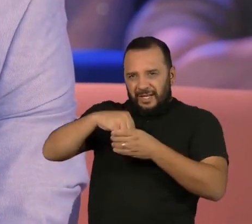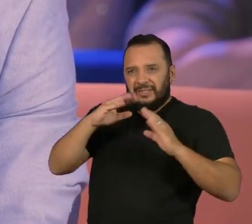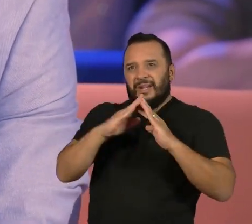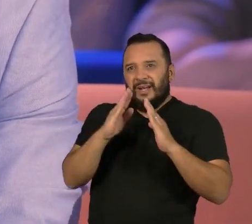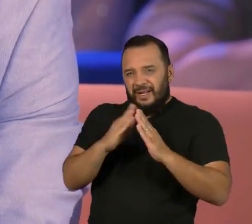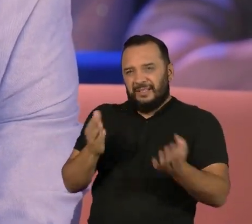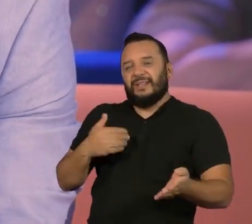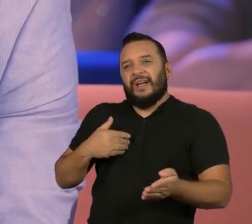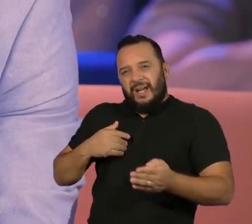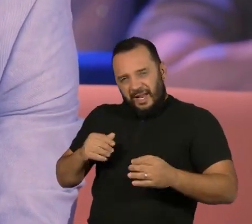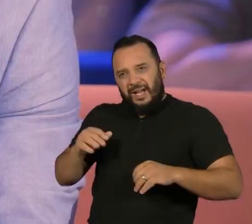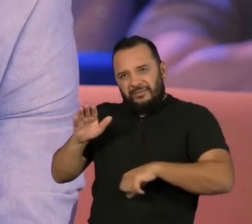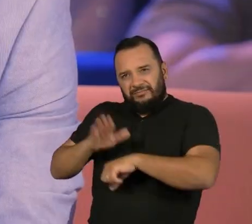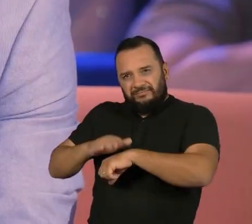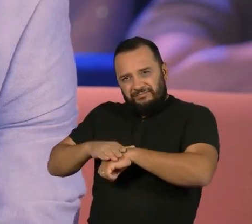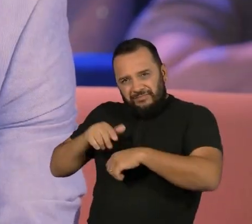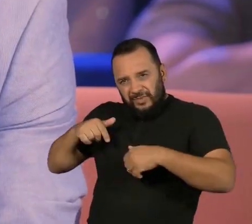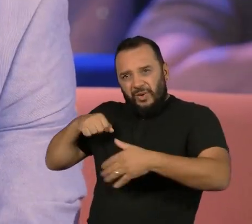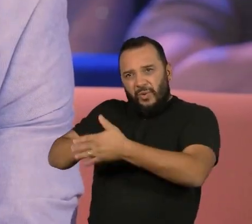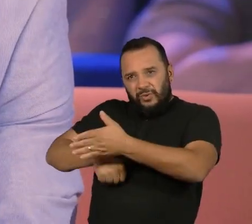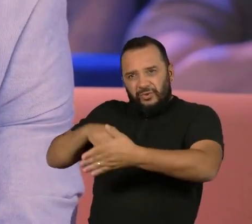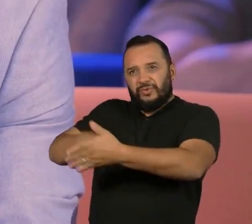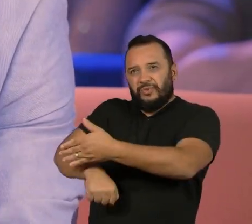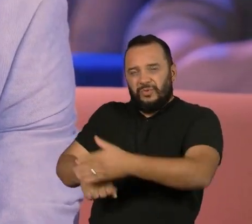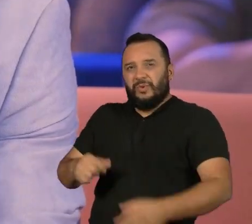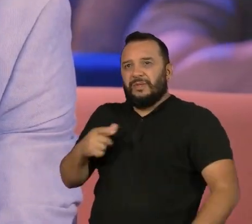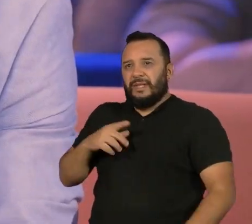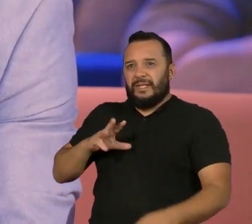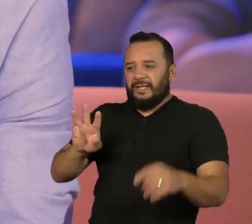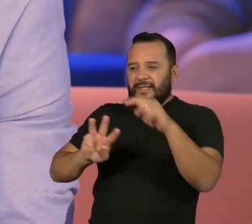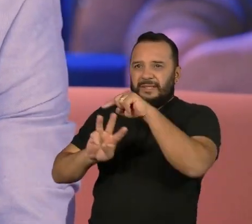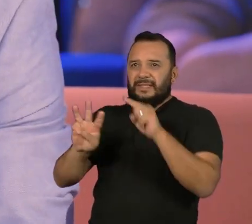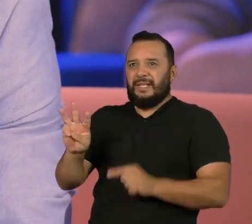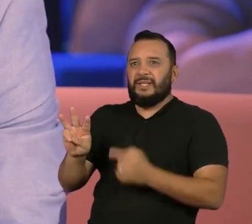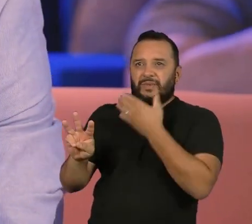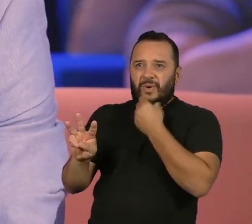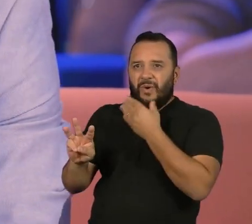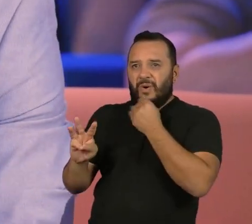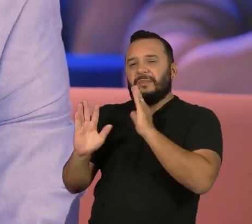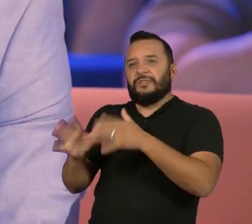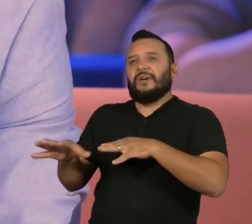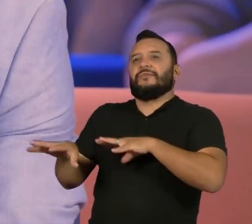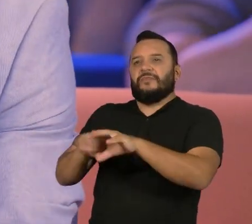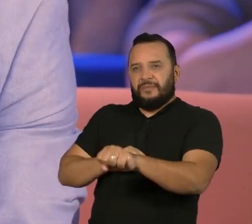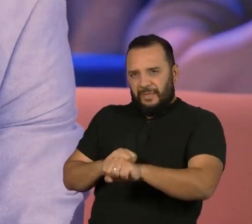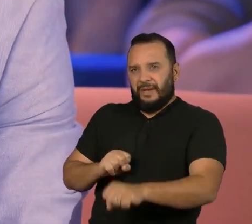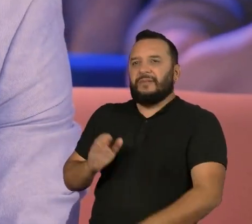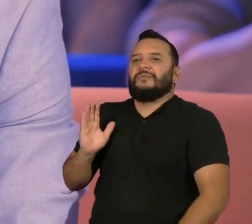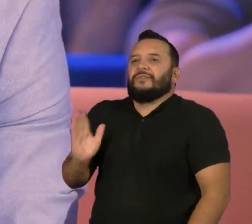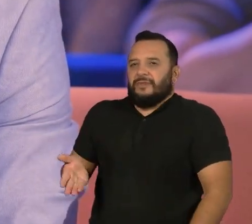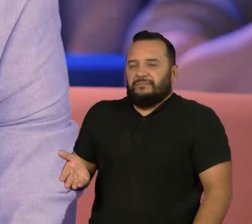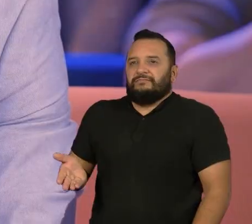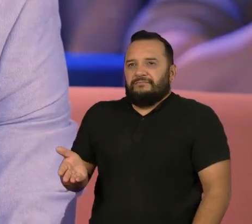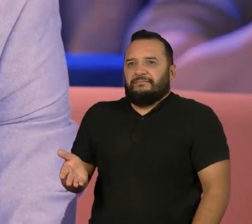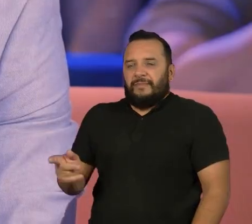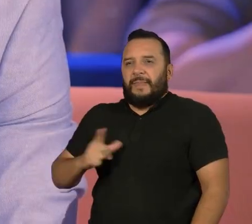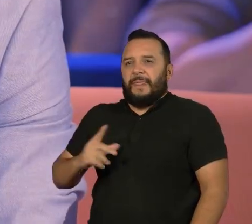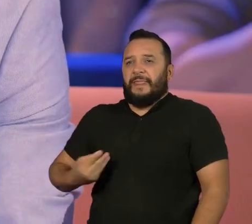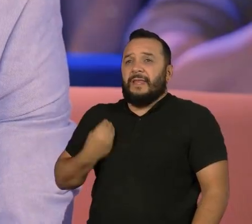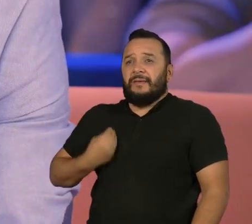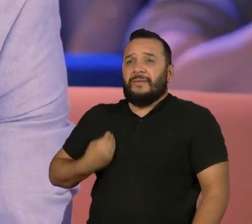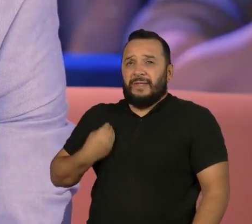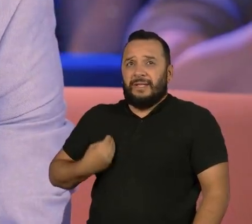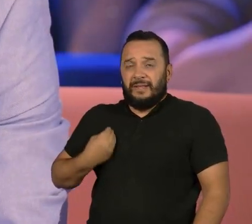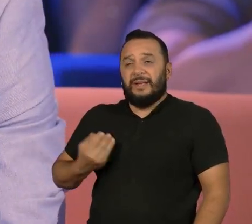foi, continuou, e é isso. Somos 3 homens formados, cada um com a sua vida,